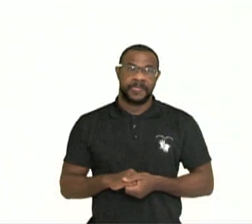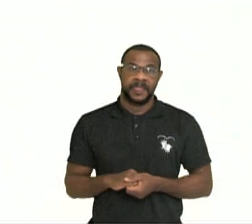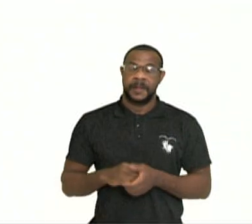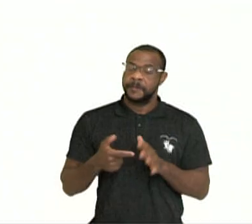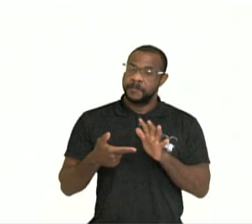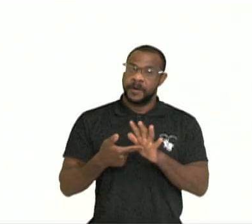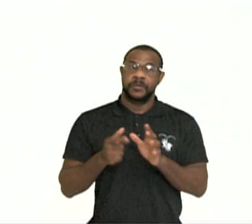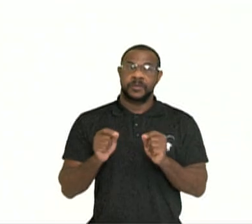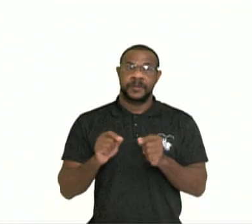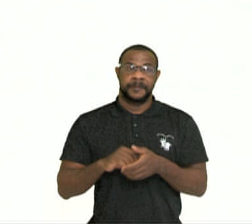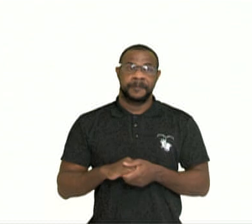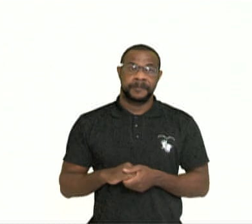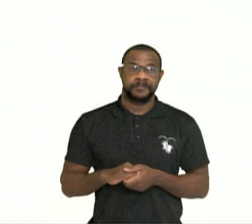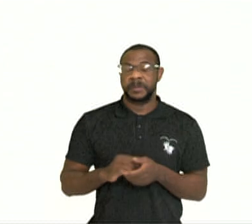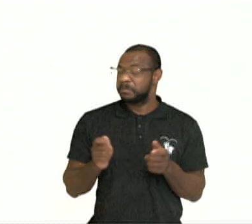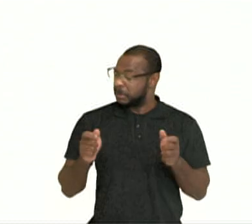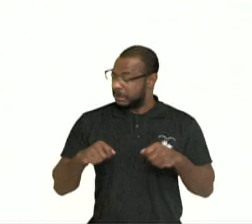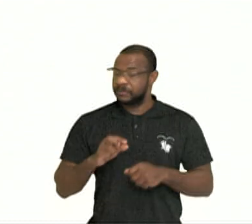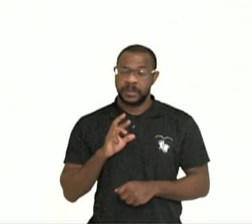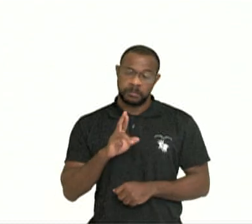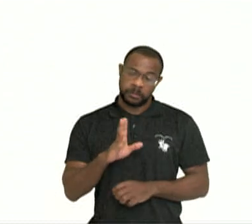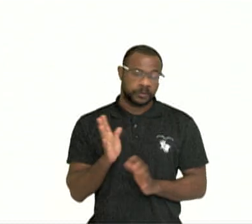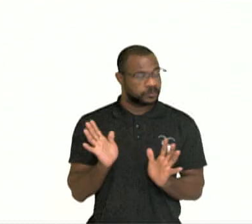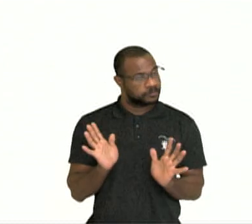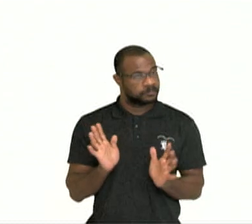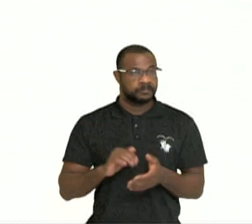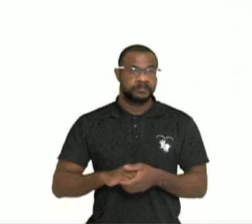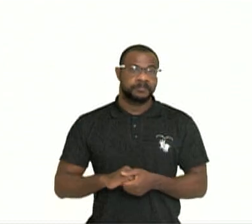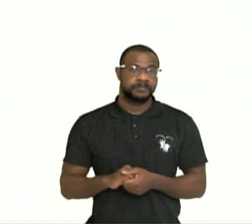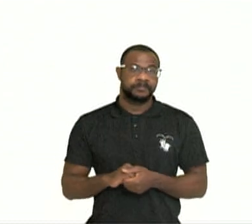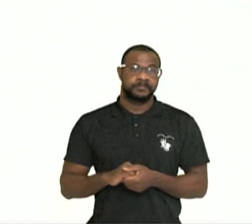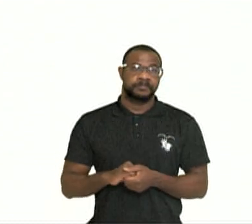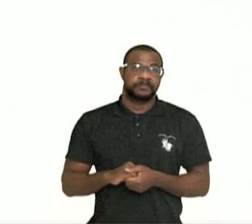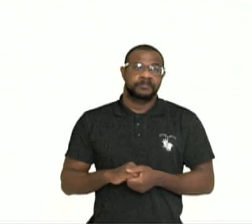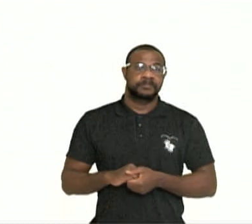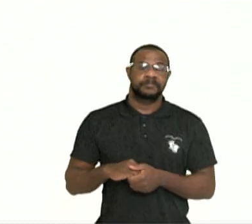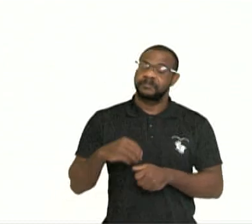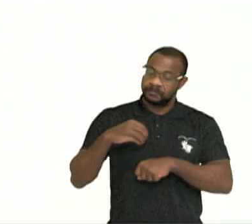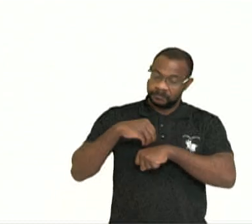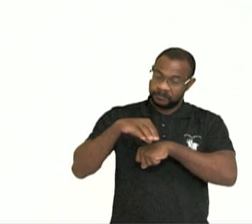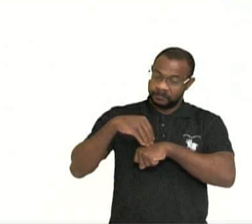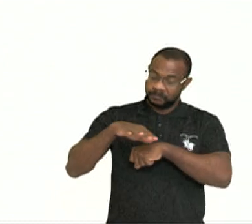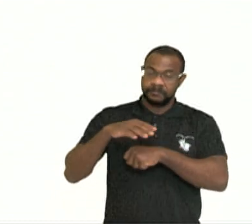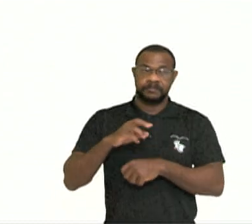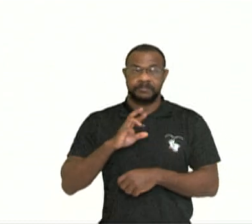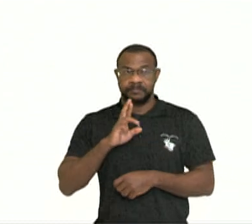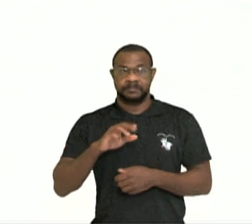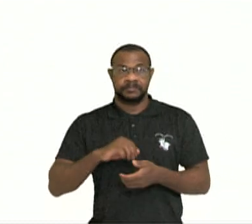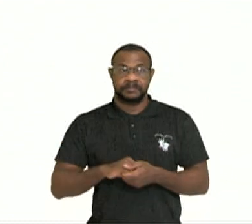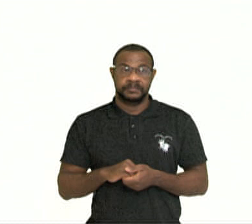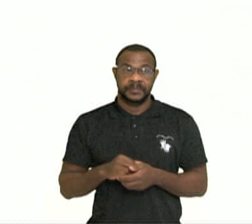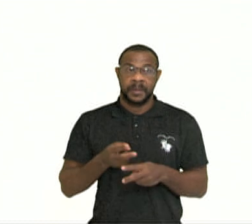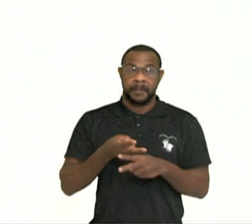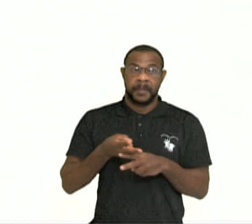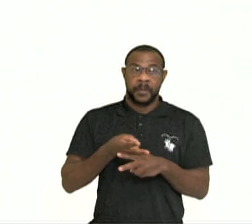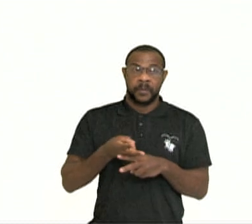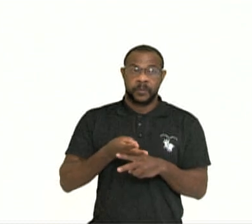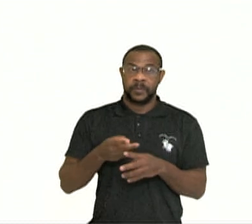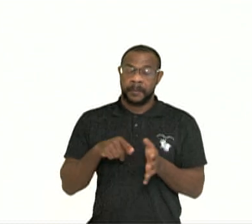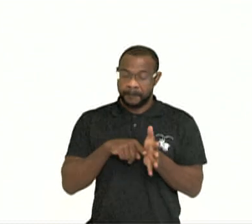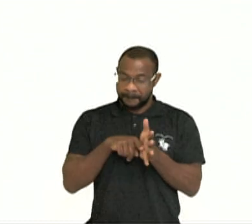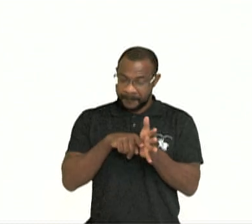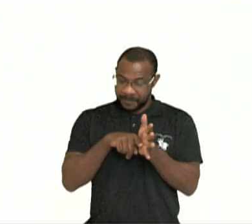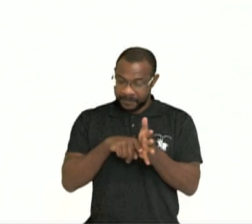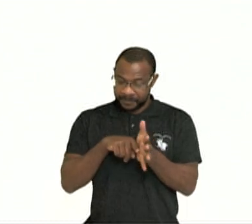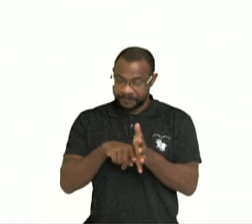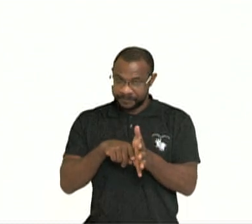você uma possível resposta ou um direcionamento de resposta. procure pesquisar quais as fontes de energia